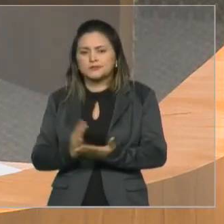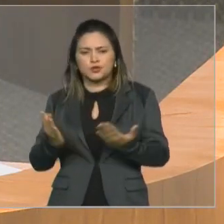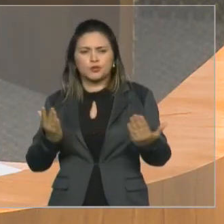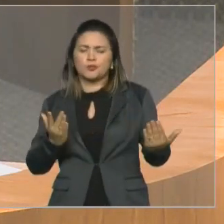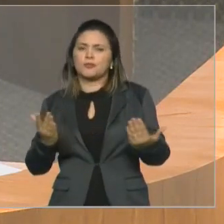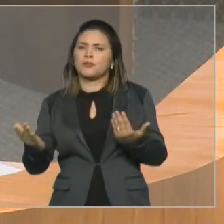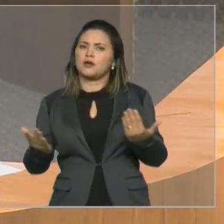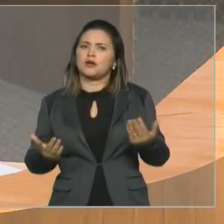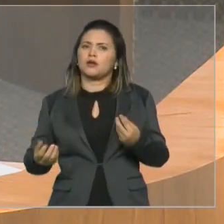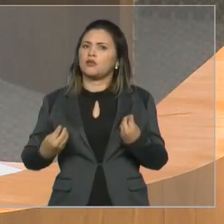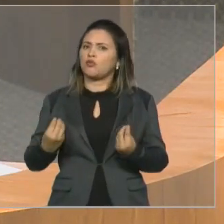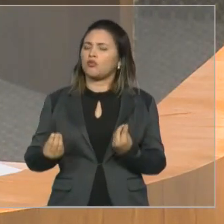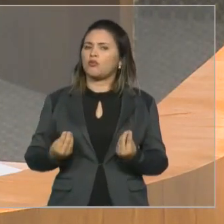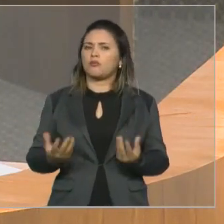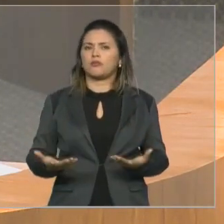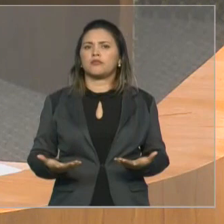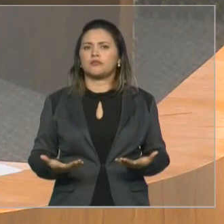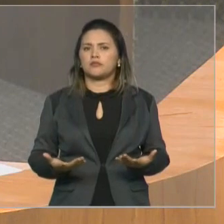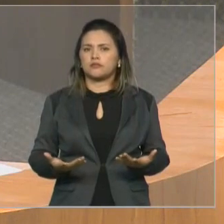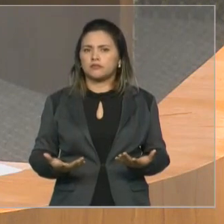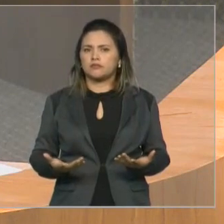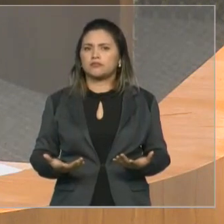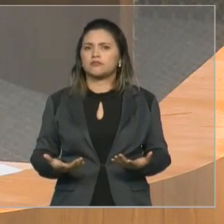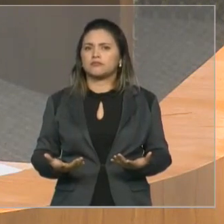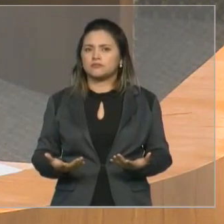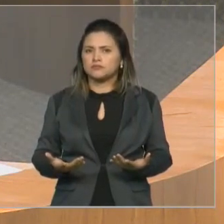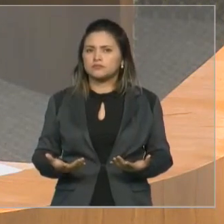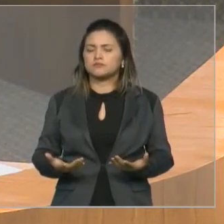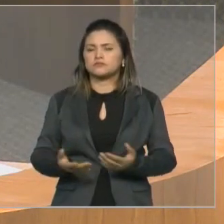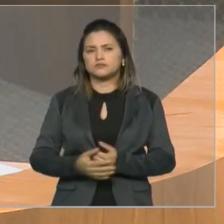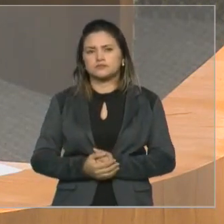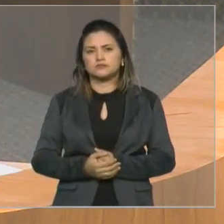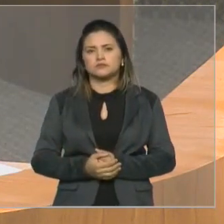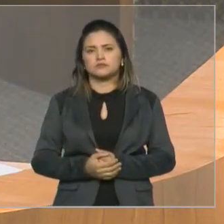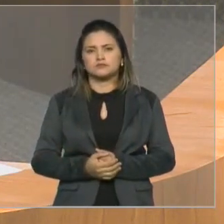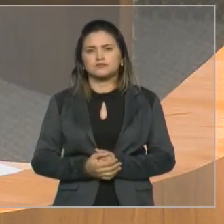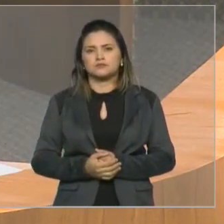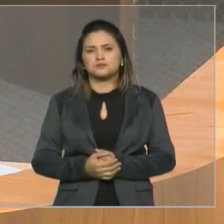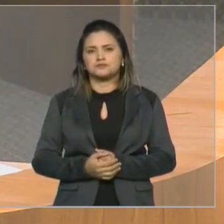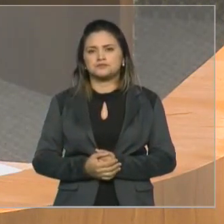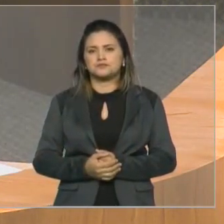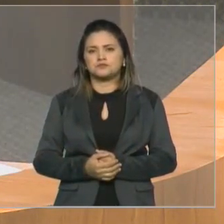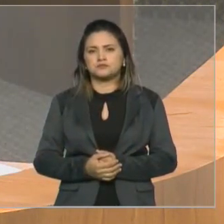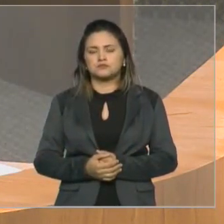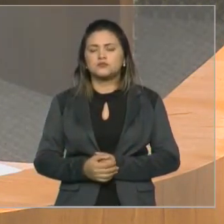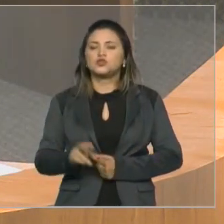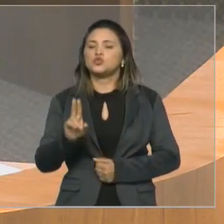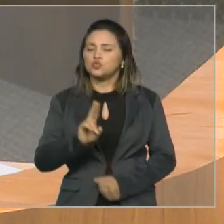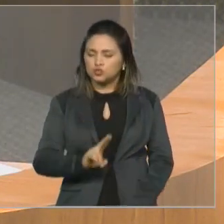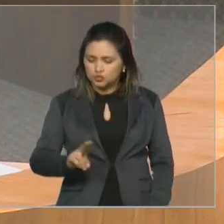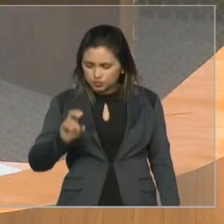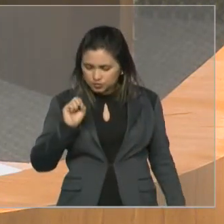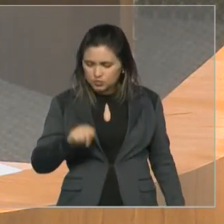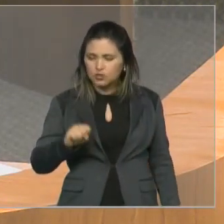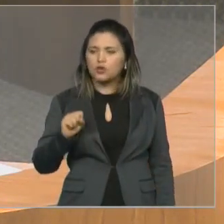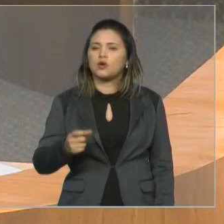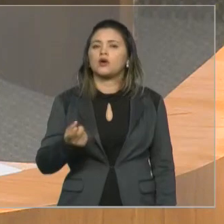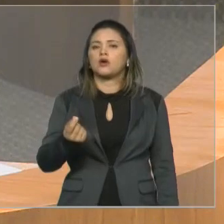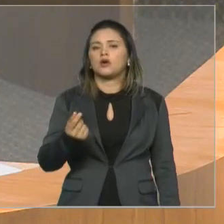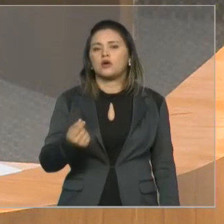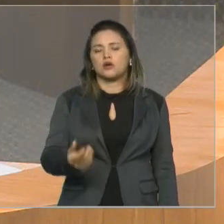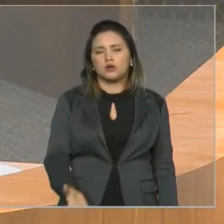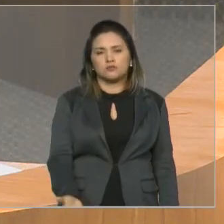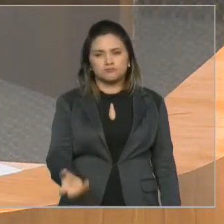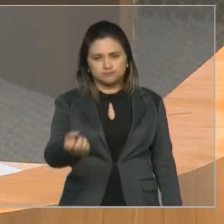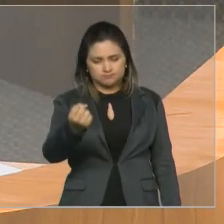Dino, não tem como mexer pouco ou mexer muito. Mexeu sim no dinheiro da Previdência, está quebrando